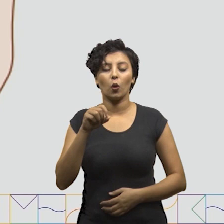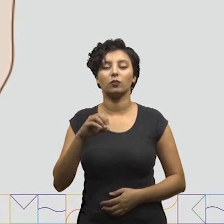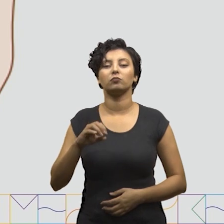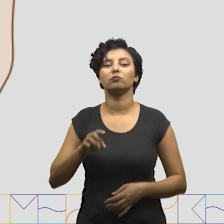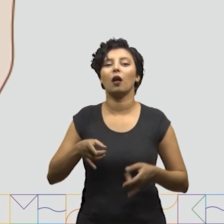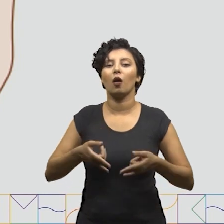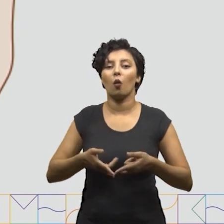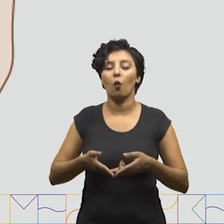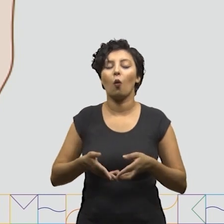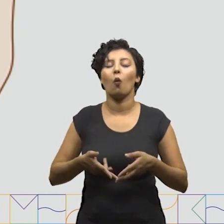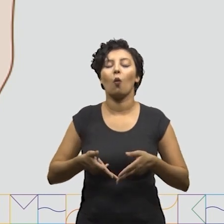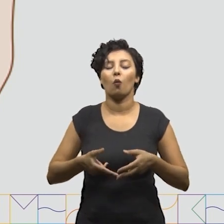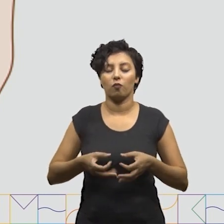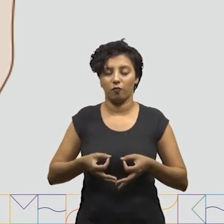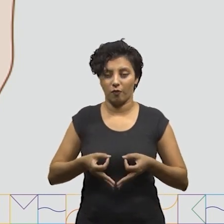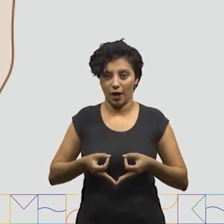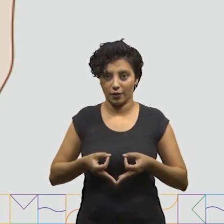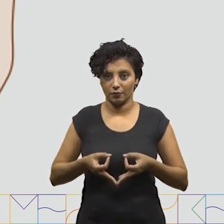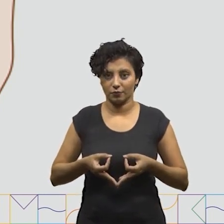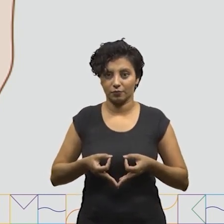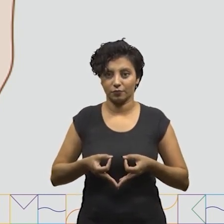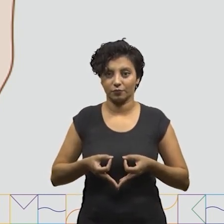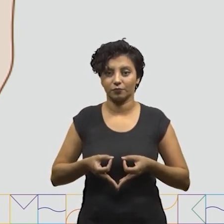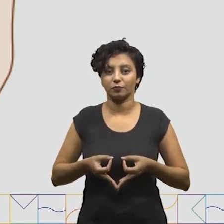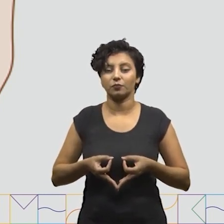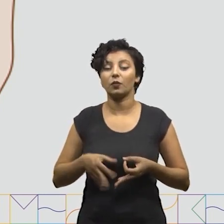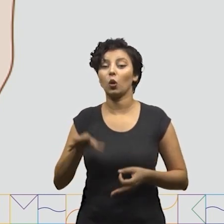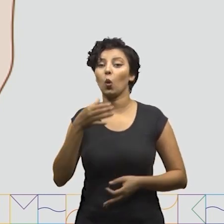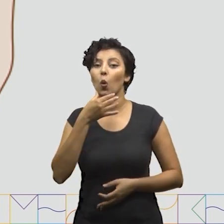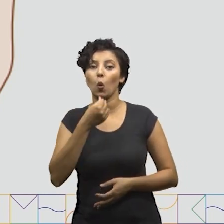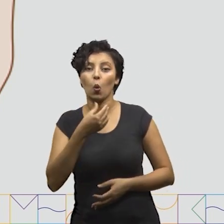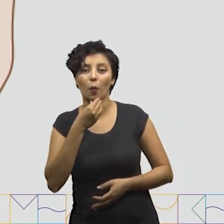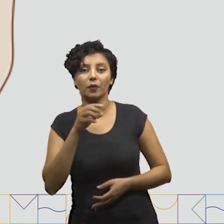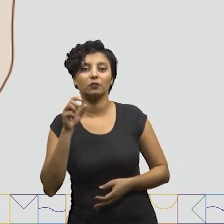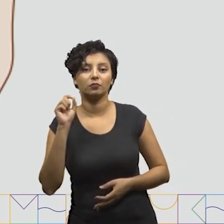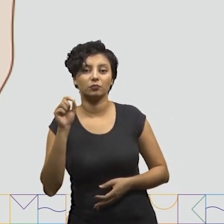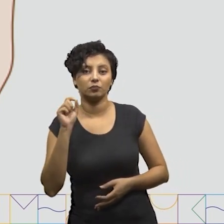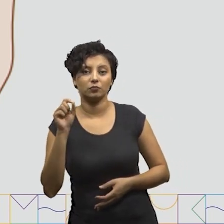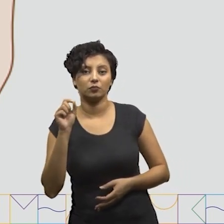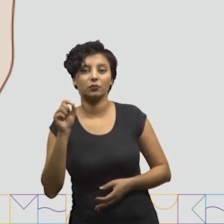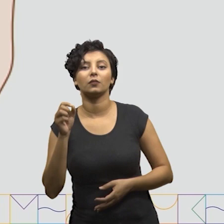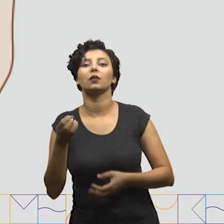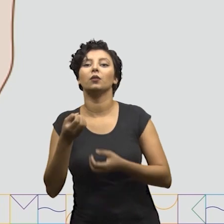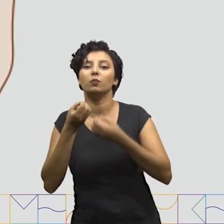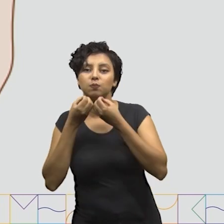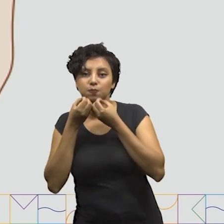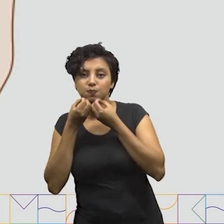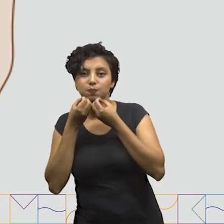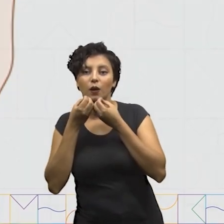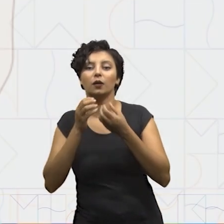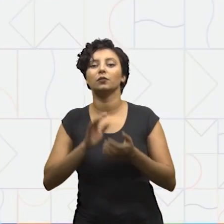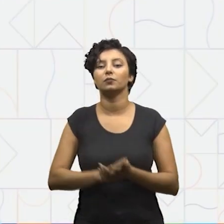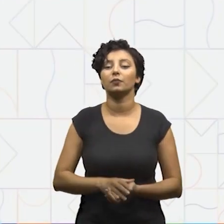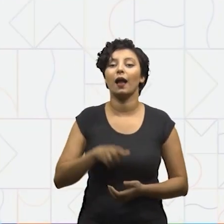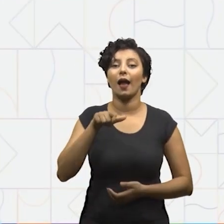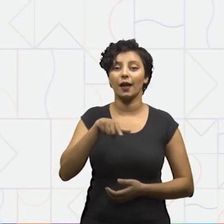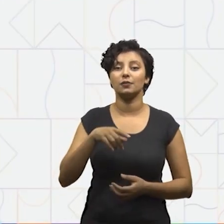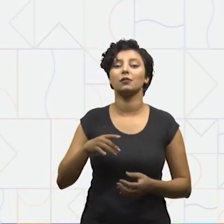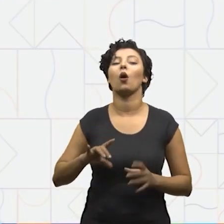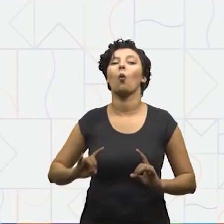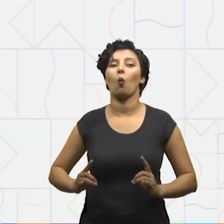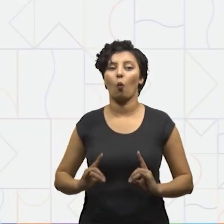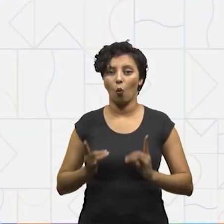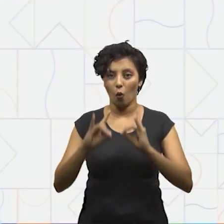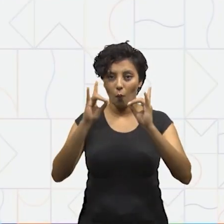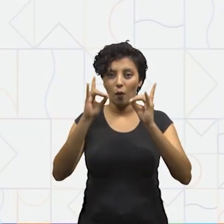chamada ovário. Nos homens, essa glândula é chamada de testículo. Esses